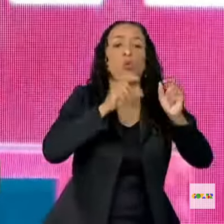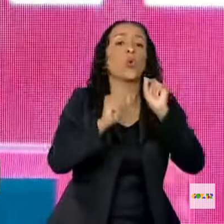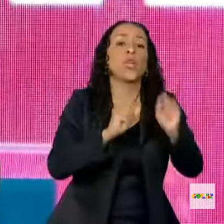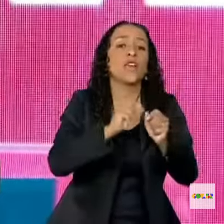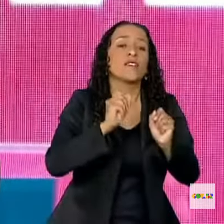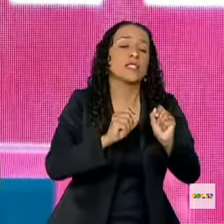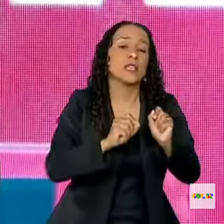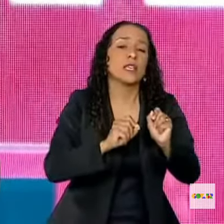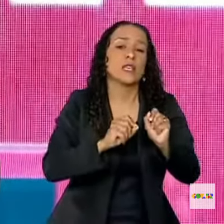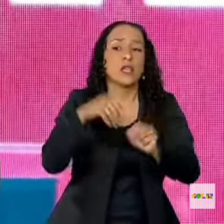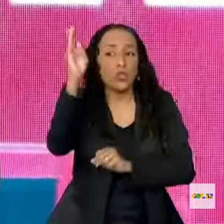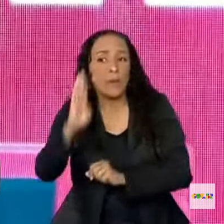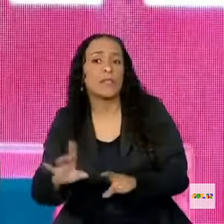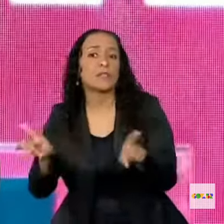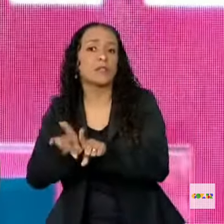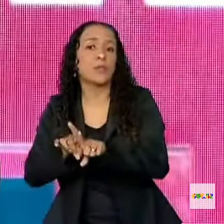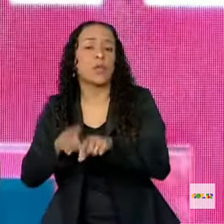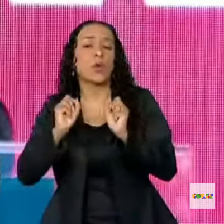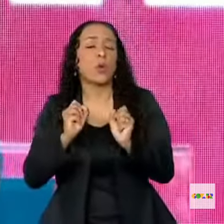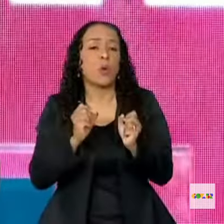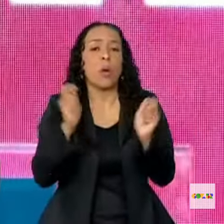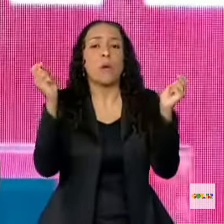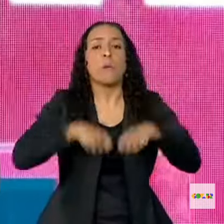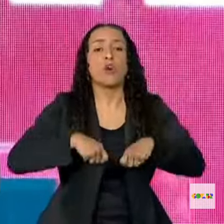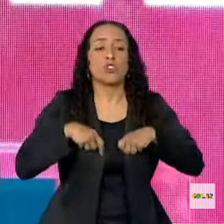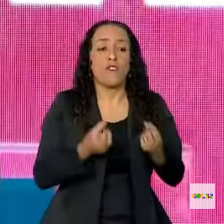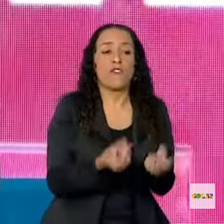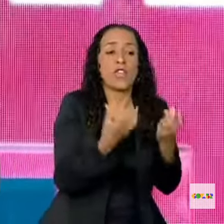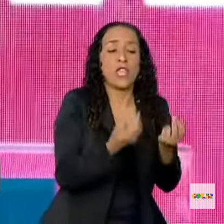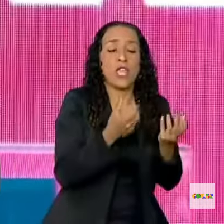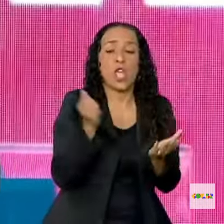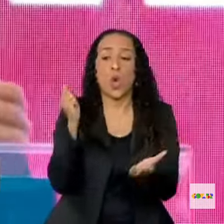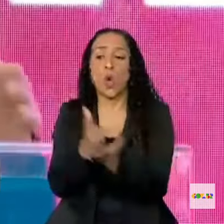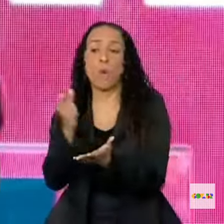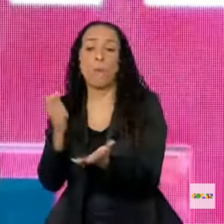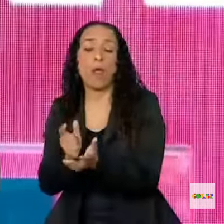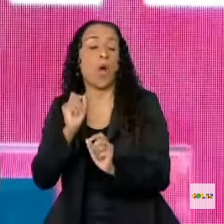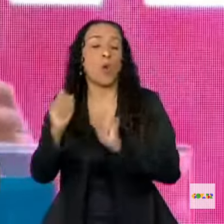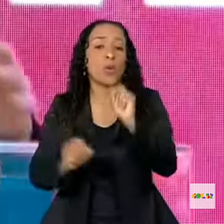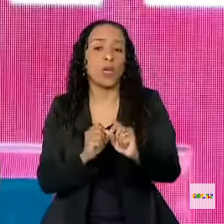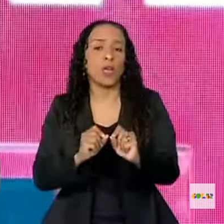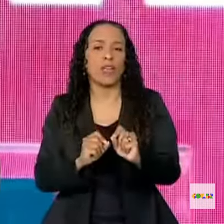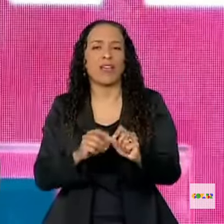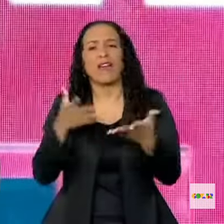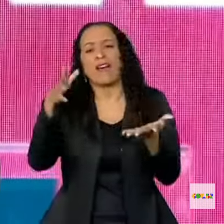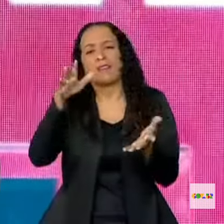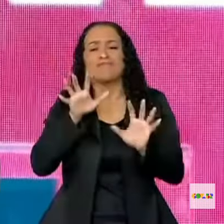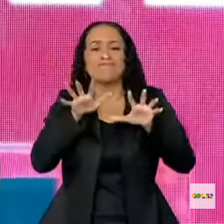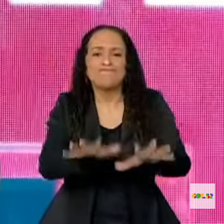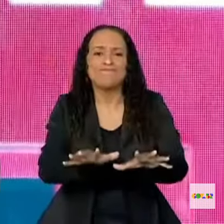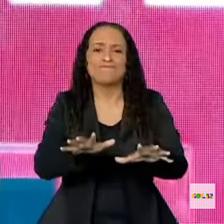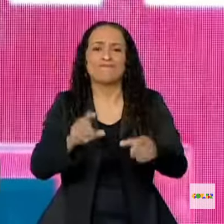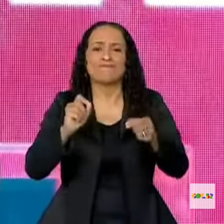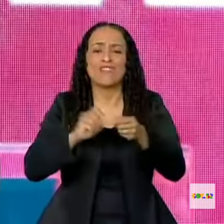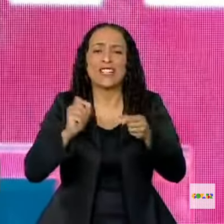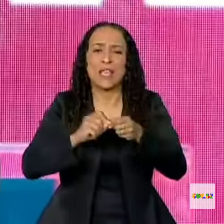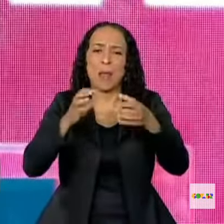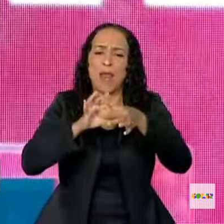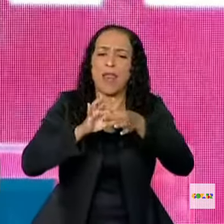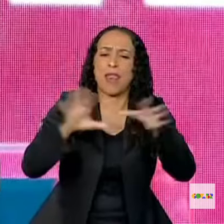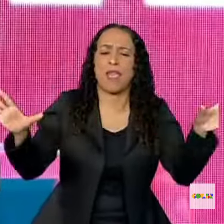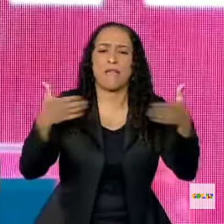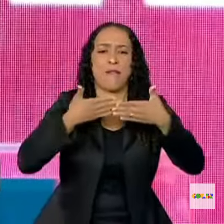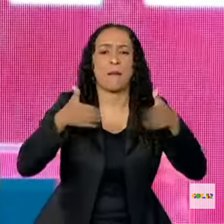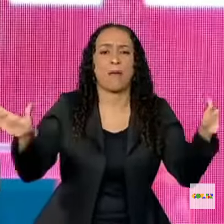Brasil crescer o que que eu posso vender o que que eu posso comprar fazer da forma mais aberta possível